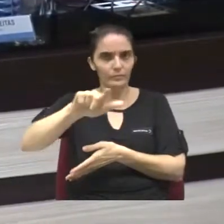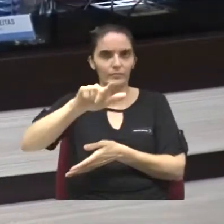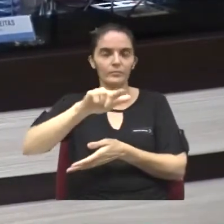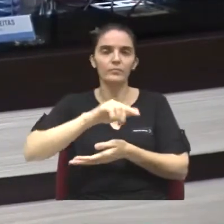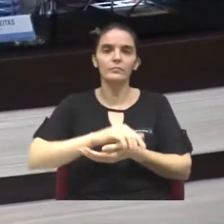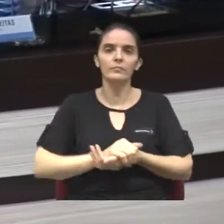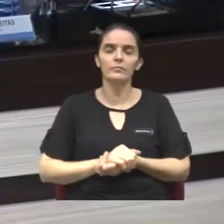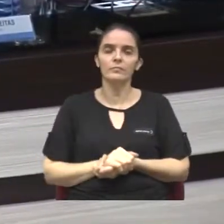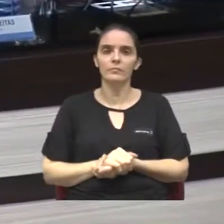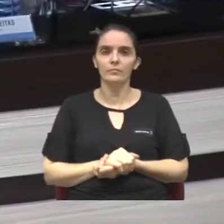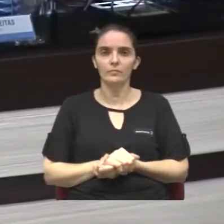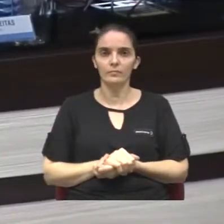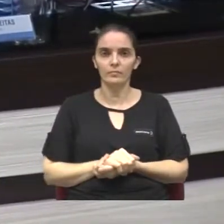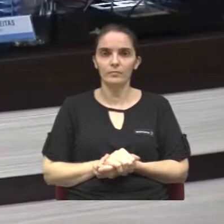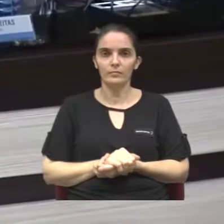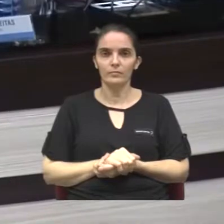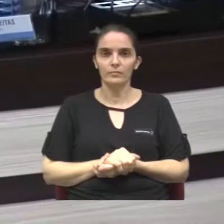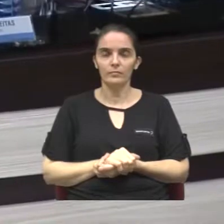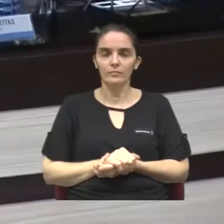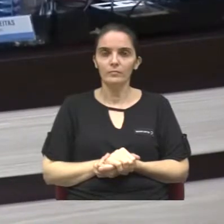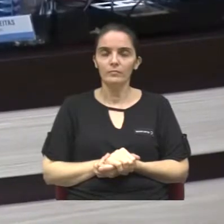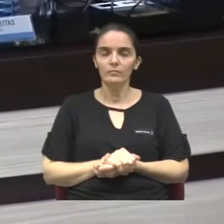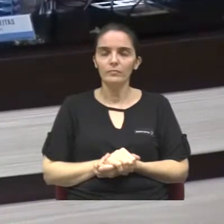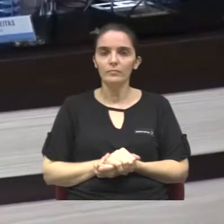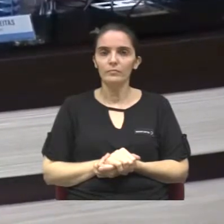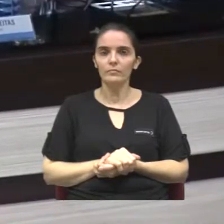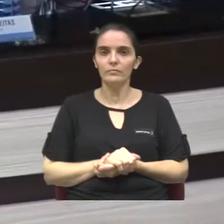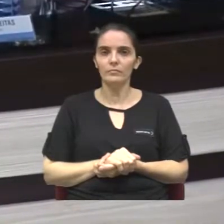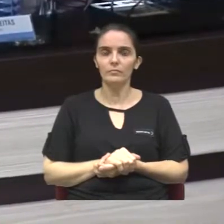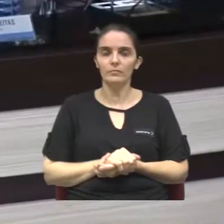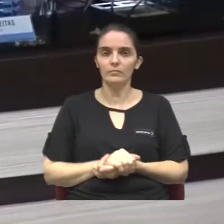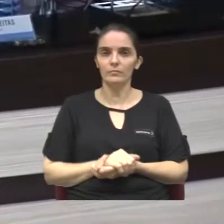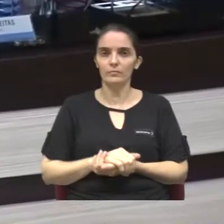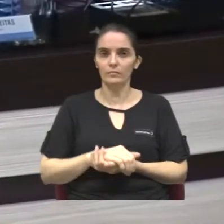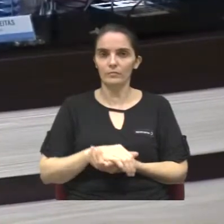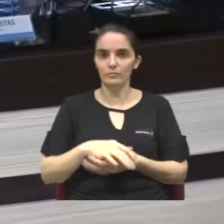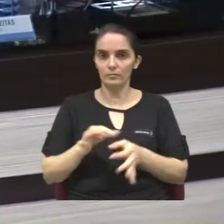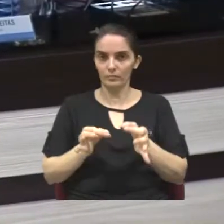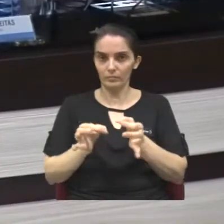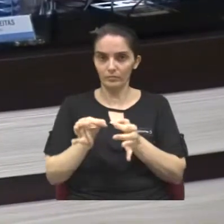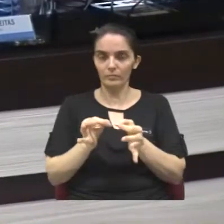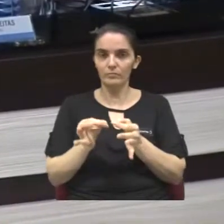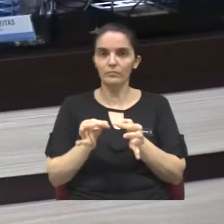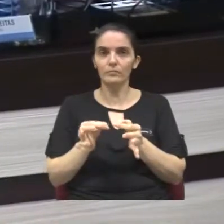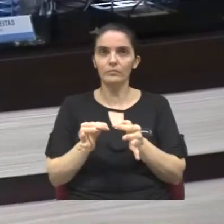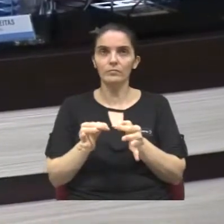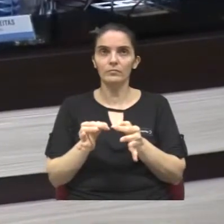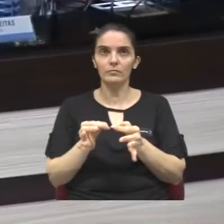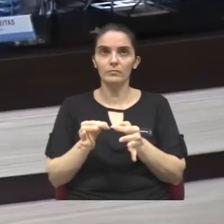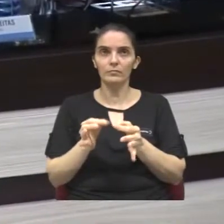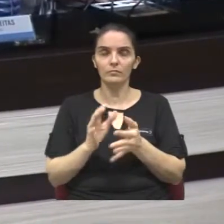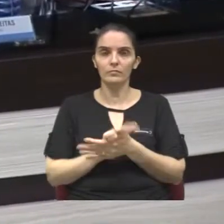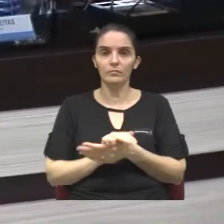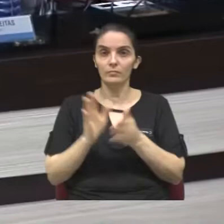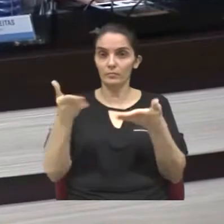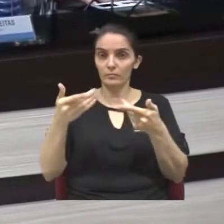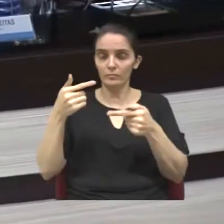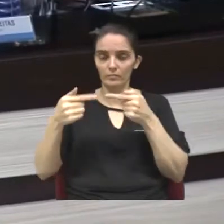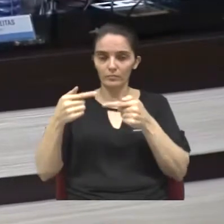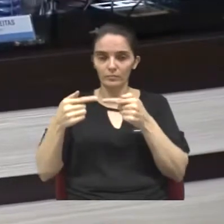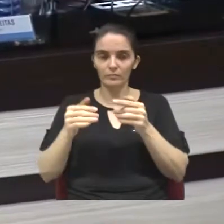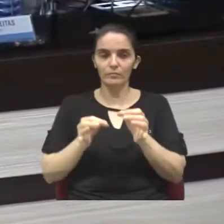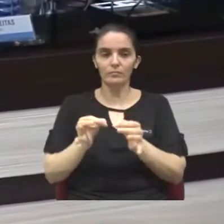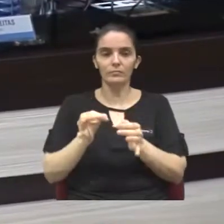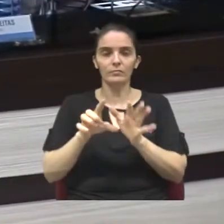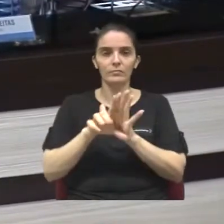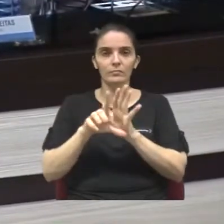organização e da outras providências. O projeto está em discussão o